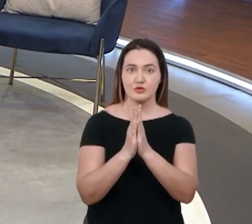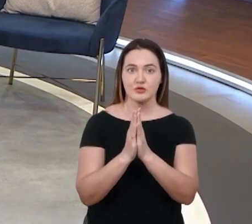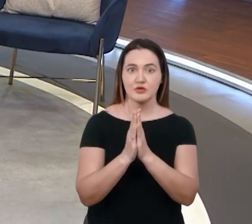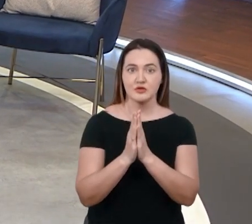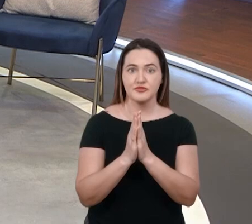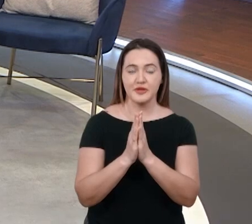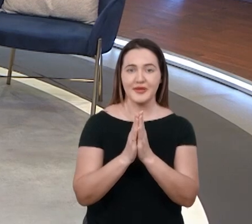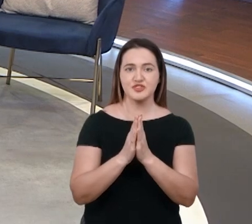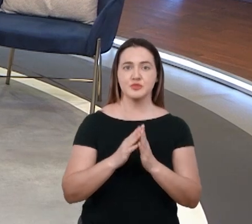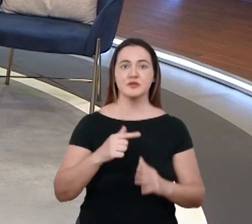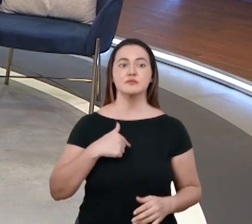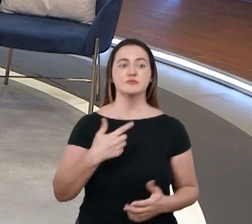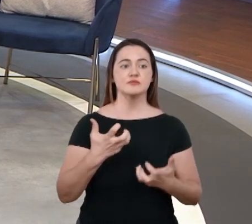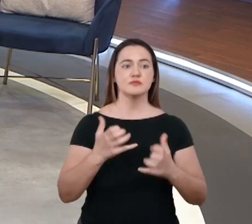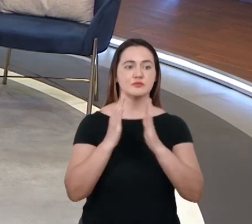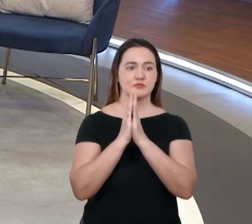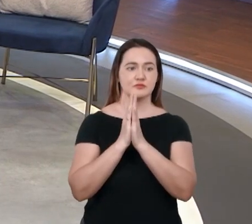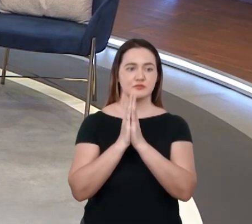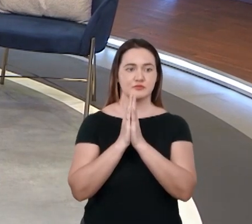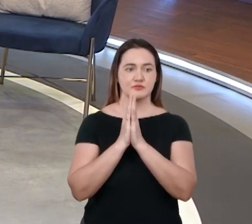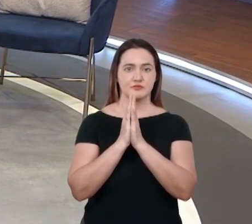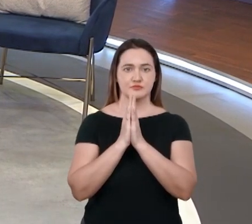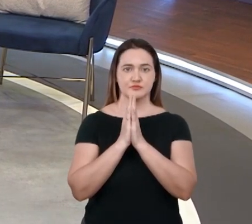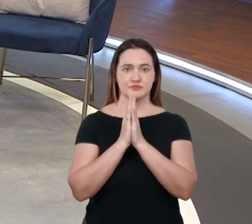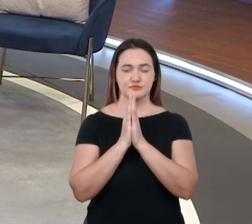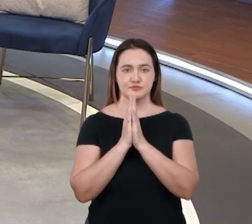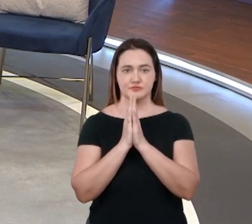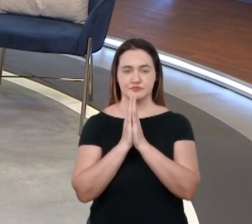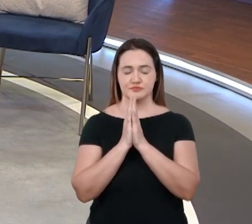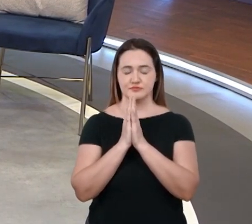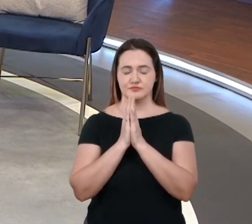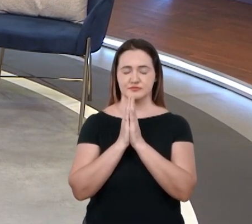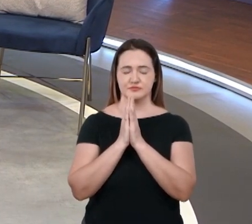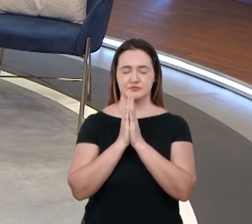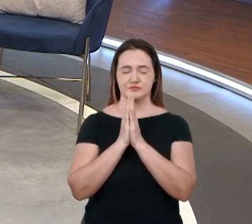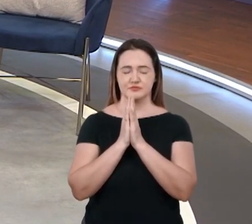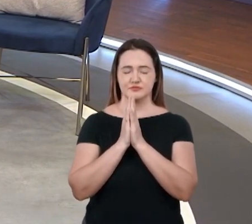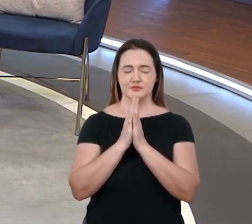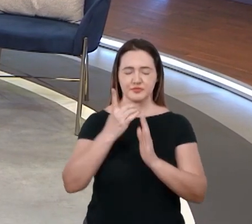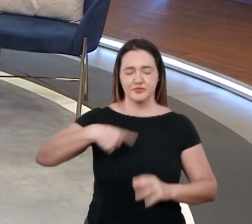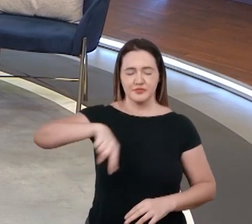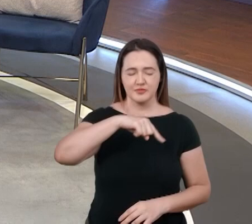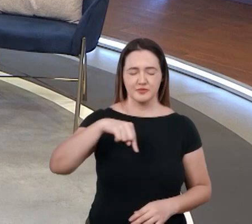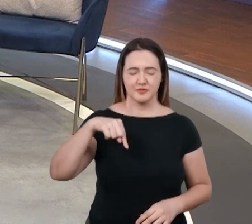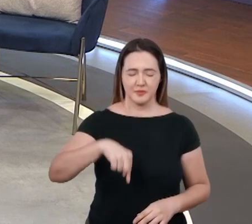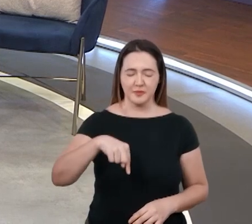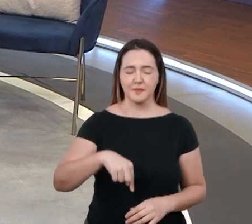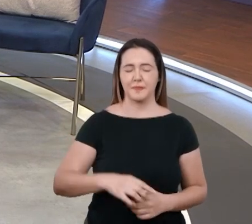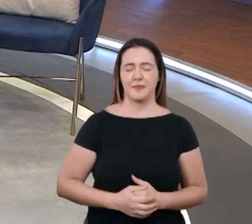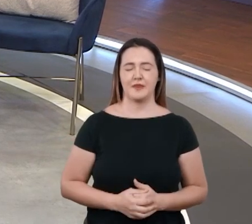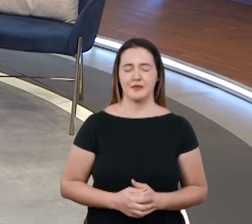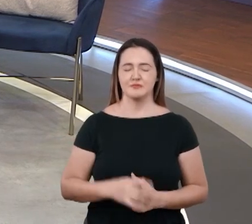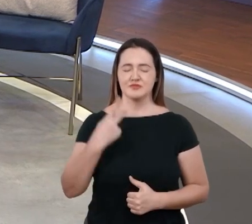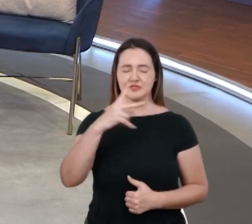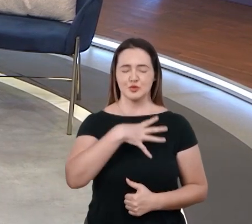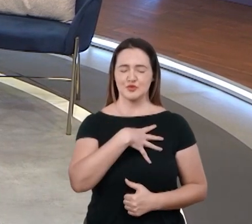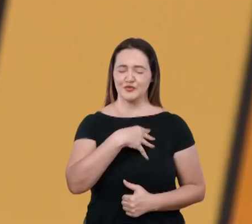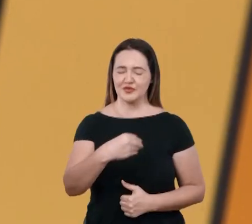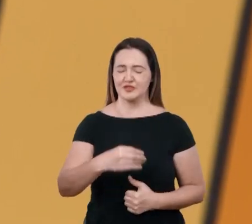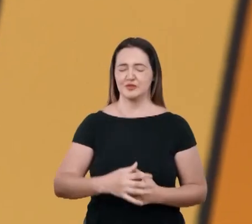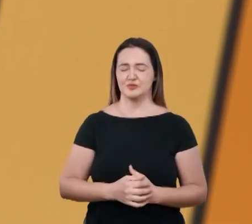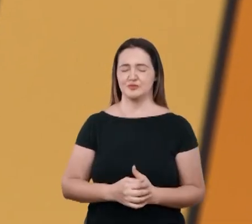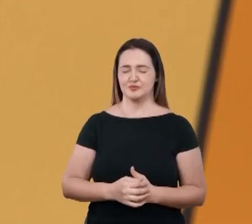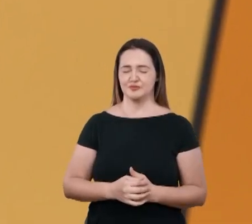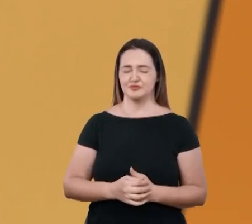convidar a orar comigo agora. Pega a sua mão, coloca no coração assim, ó. Vamos orar? Senhor, aqui estamos nós, os teus